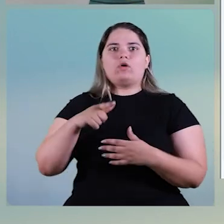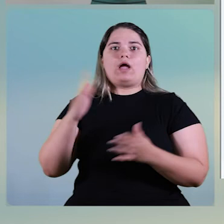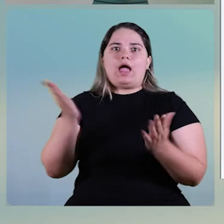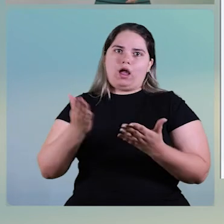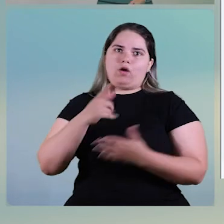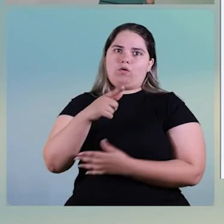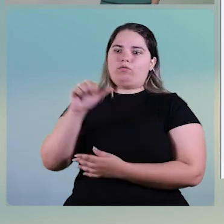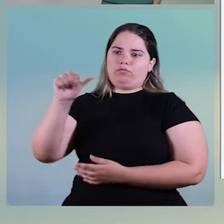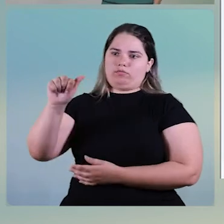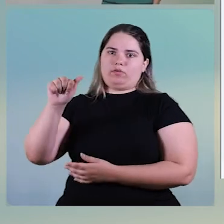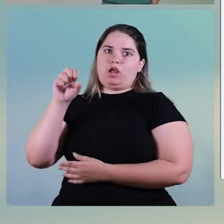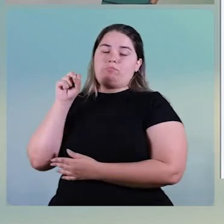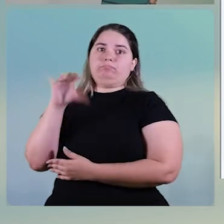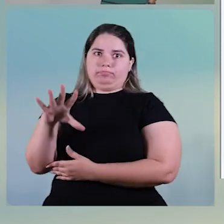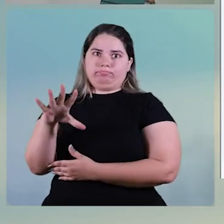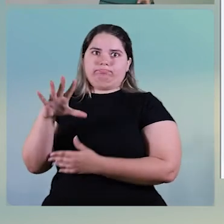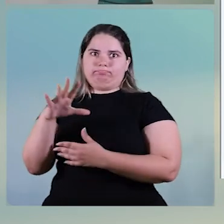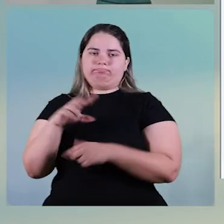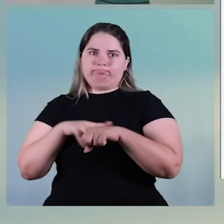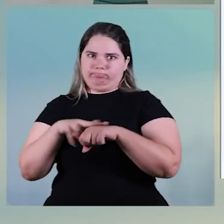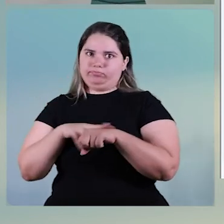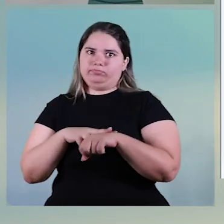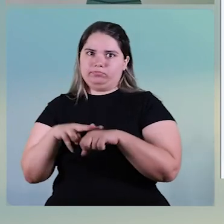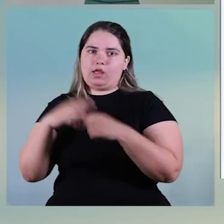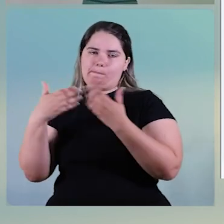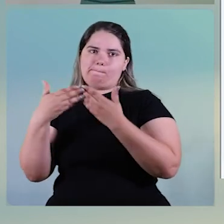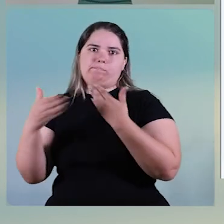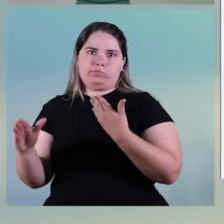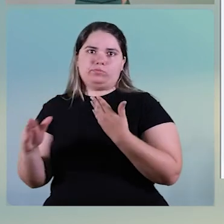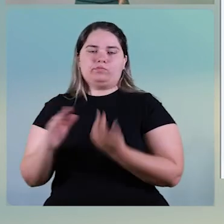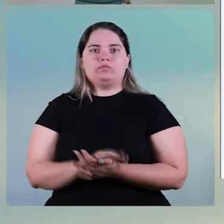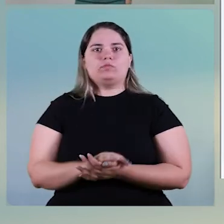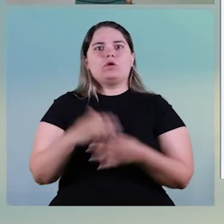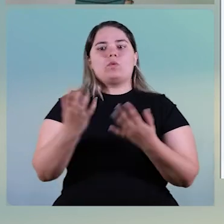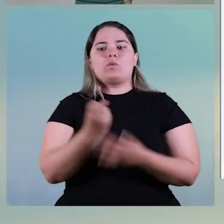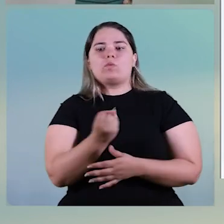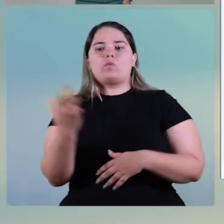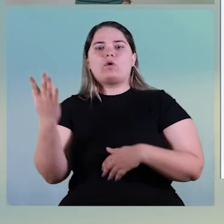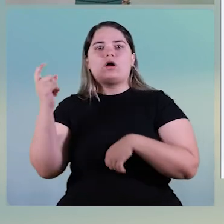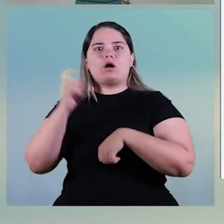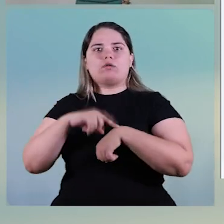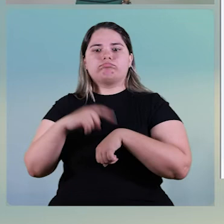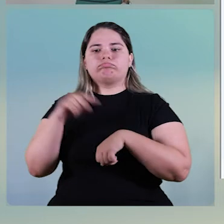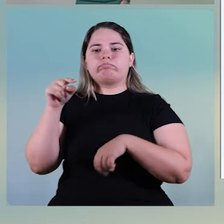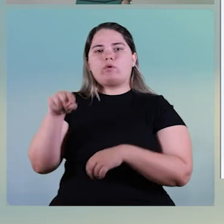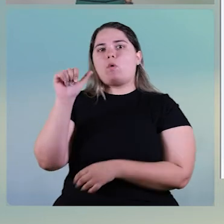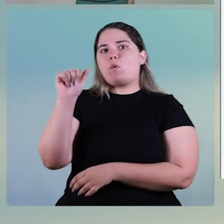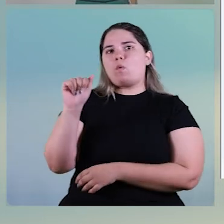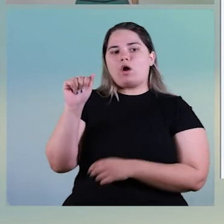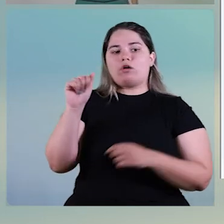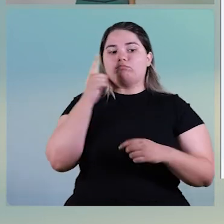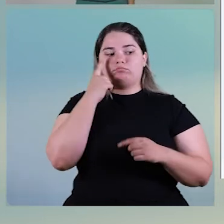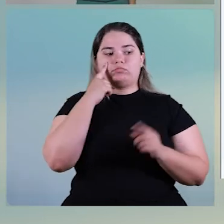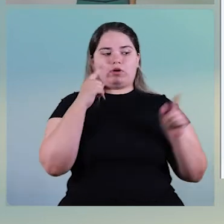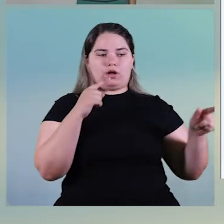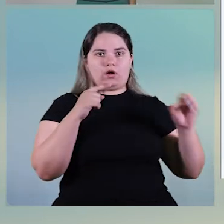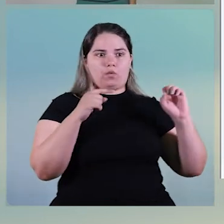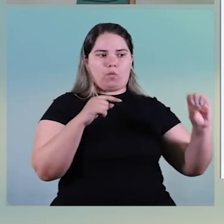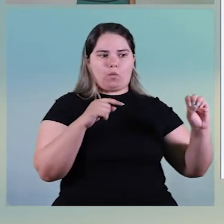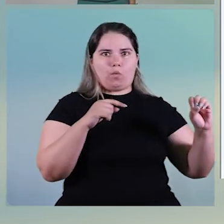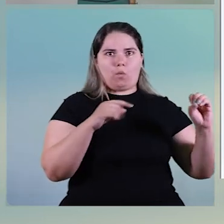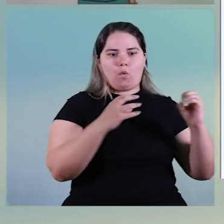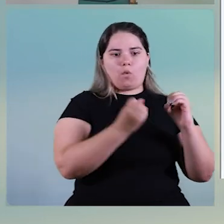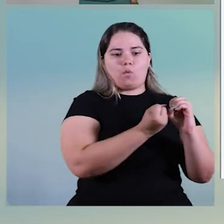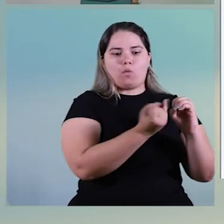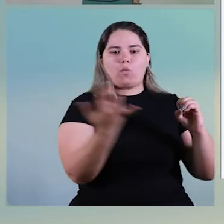abrir. Quanto tempo, a partir da saída do veículo, o semáforo A vai abrir?